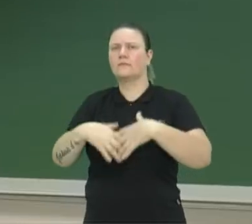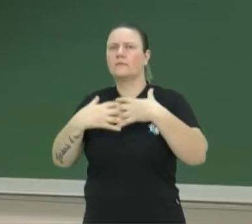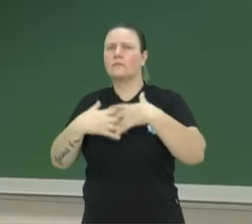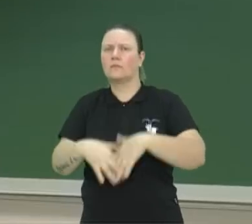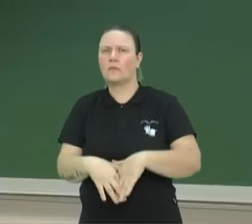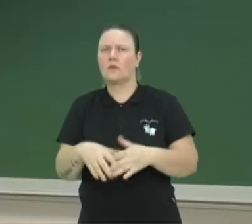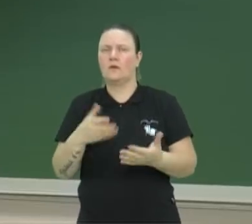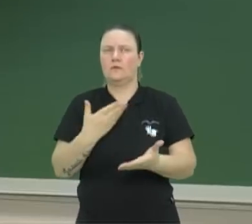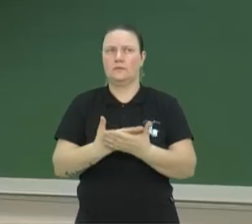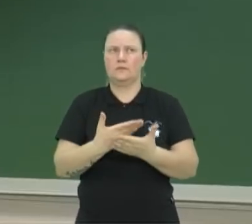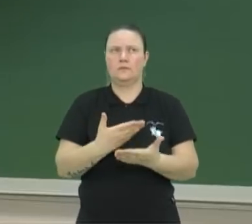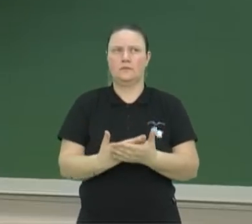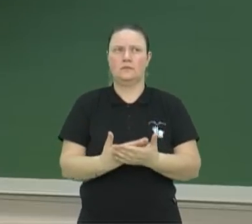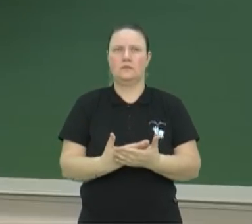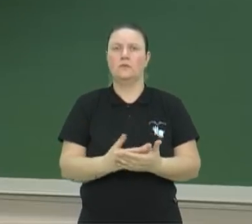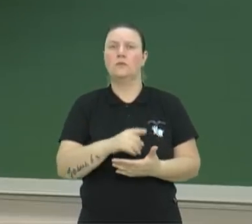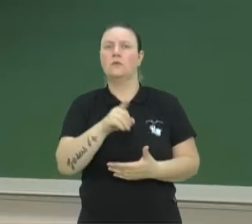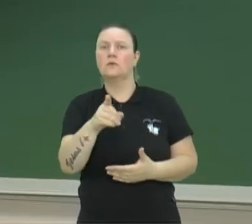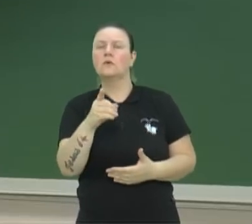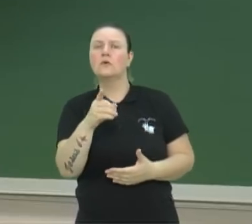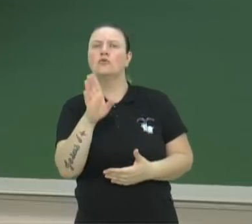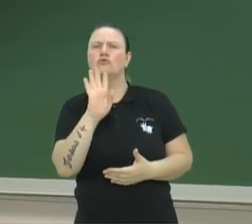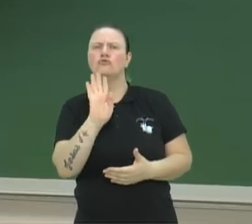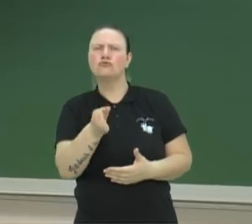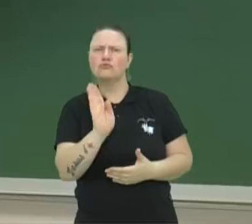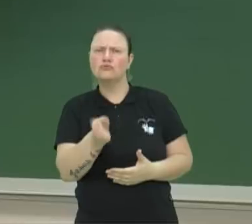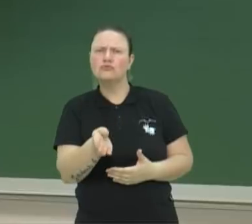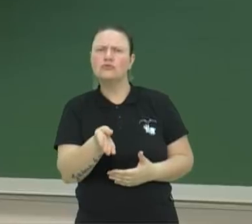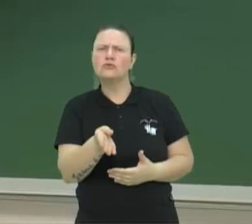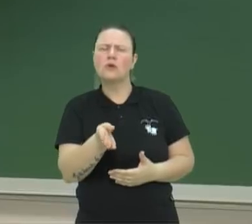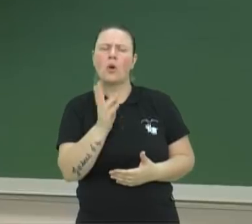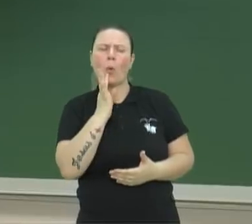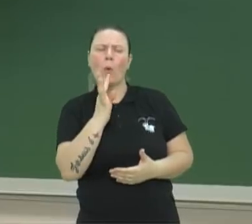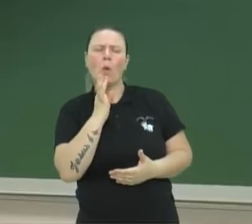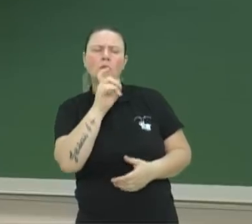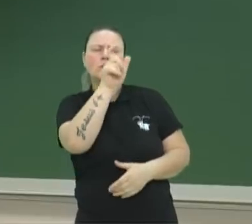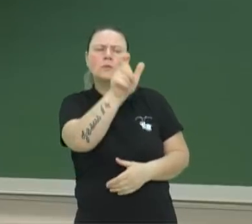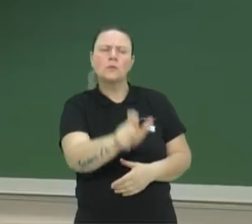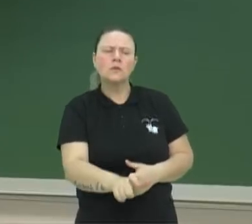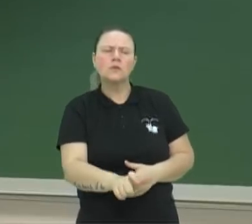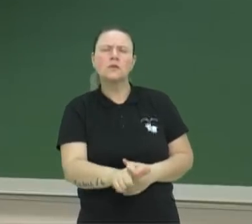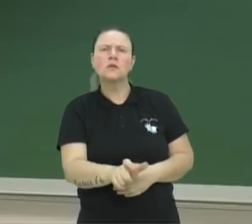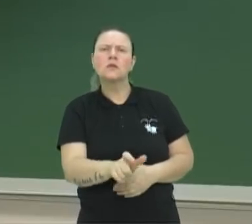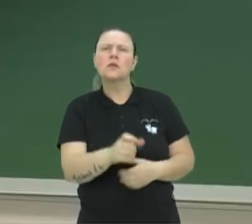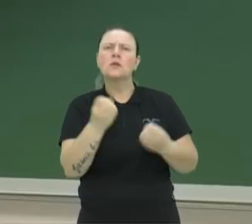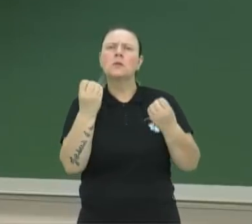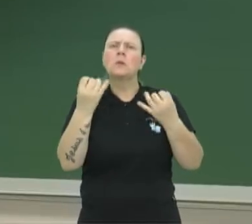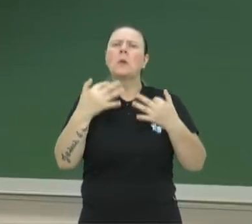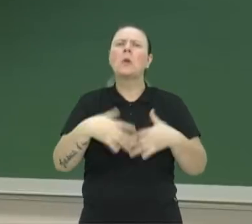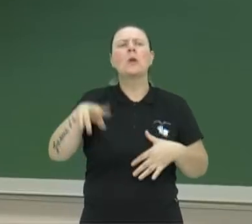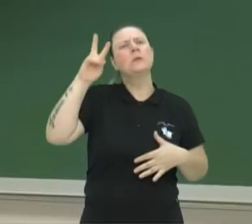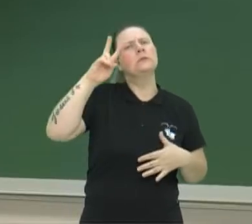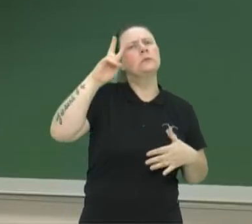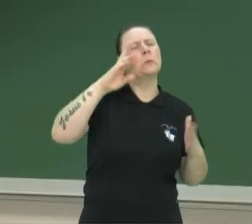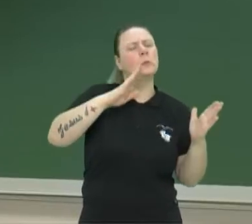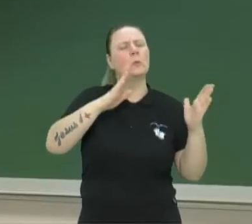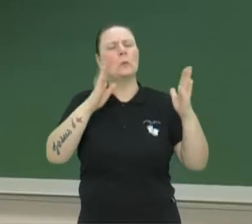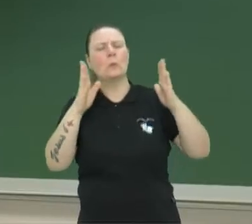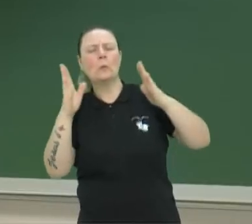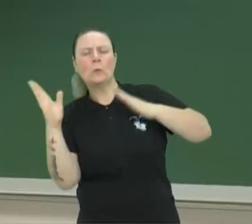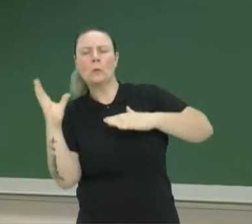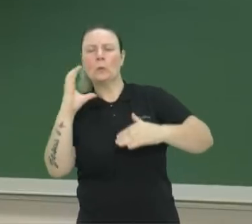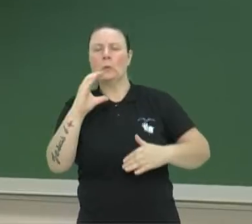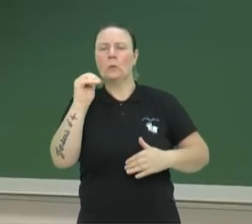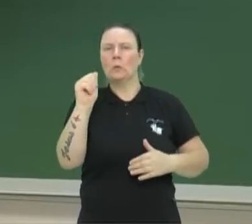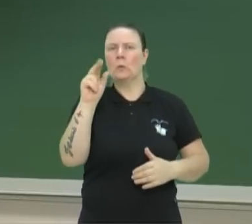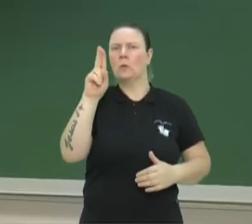nossas aulas. Você já viu alguém contando causos assim de pertinho? Já participou de algum momento de